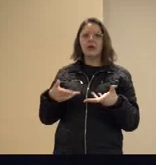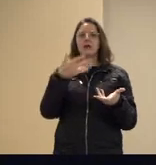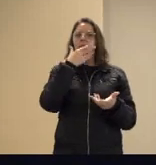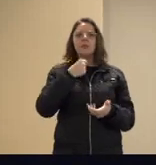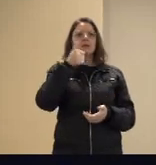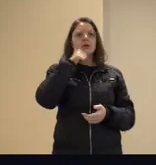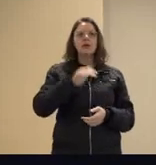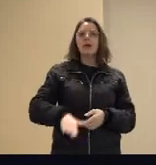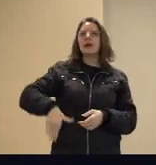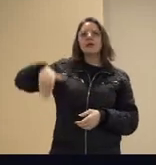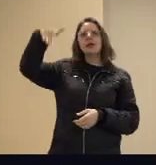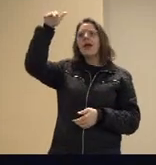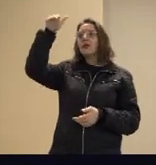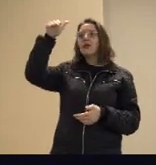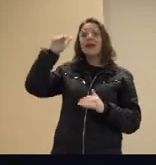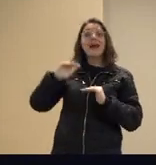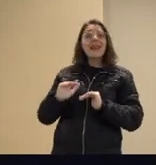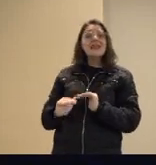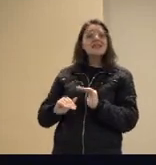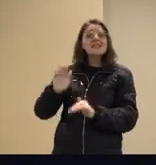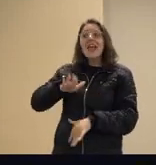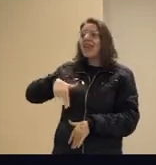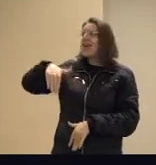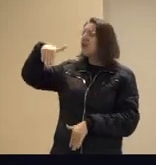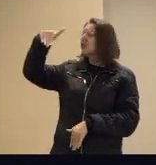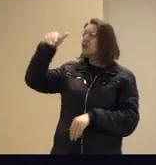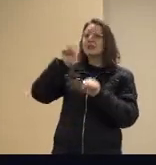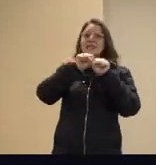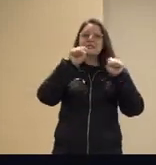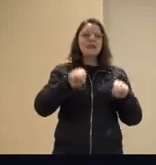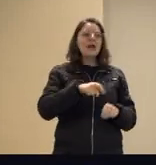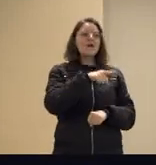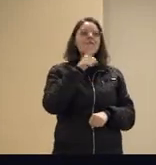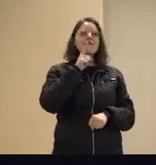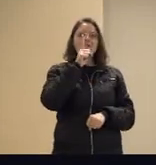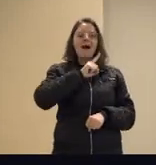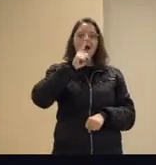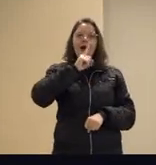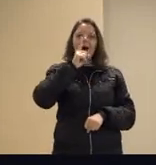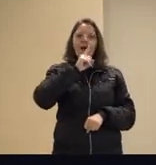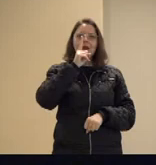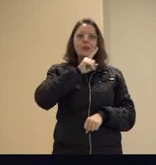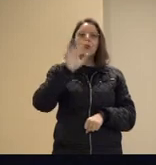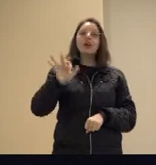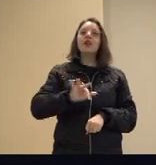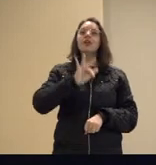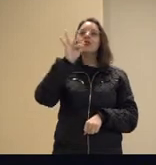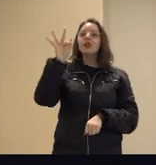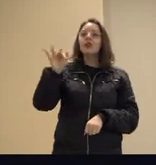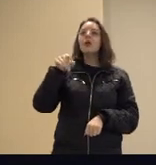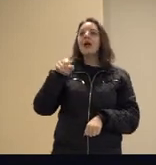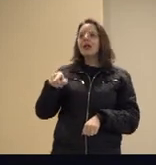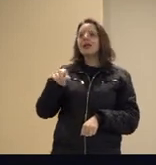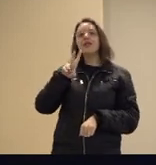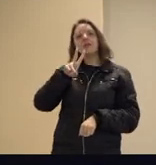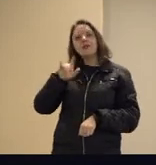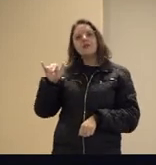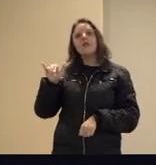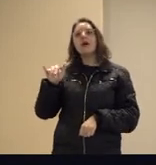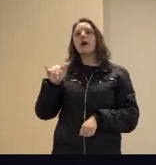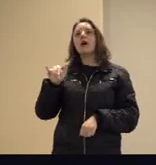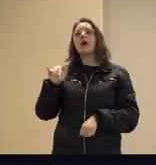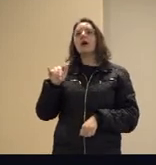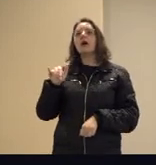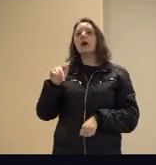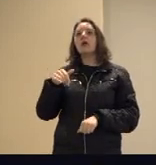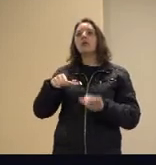estão crescendo, esses meninos e meninas estão crescendo. E aí, amanhã depois, eles vão cometer